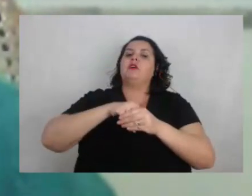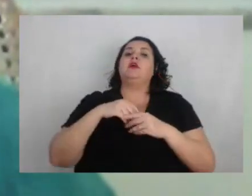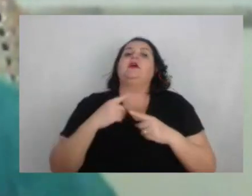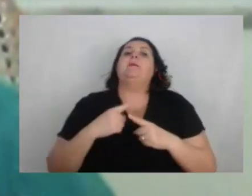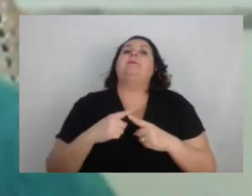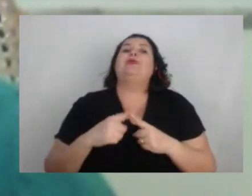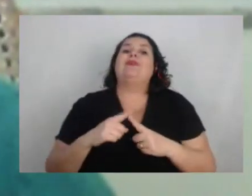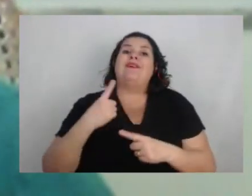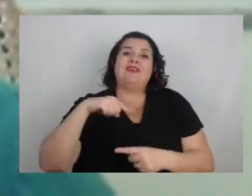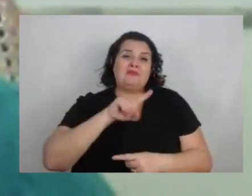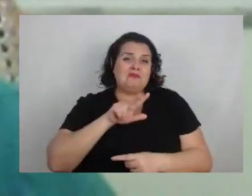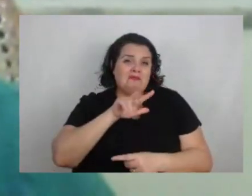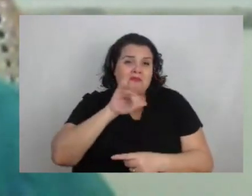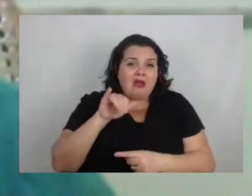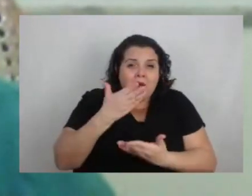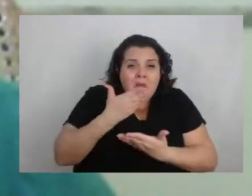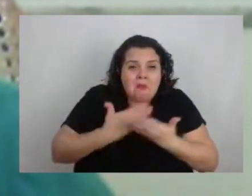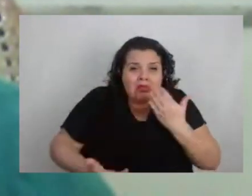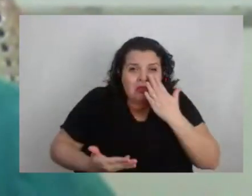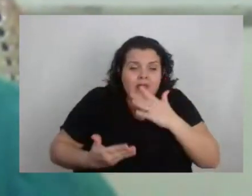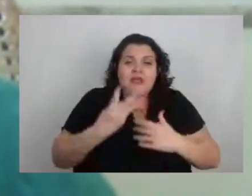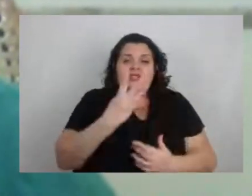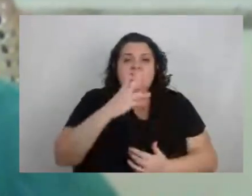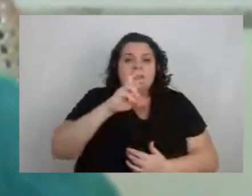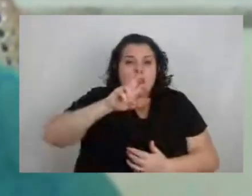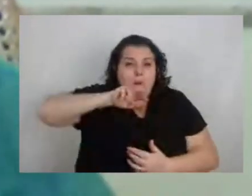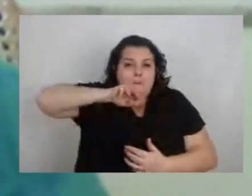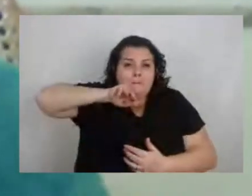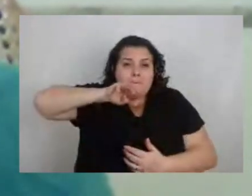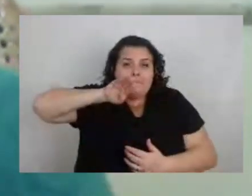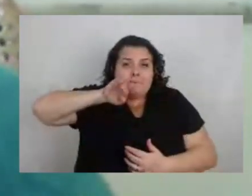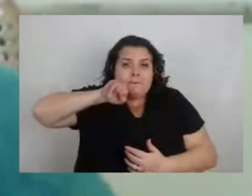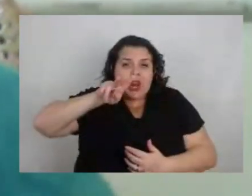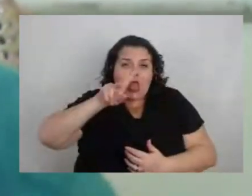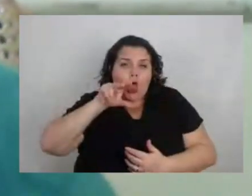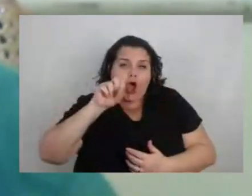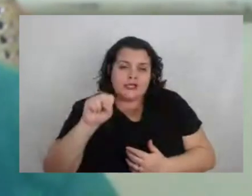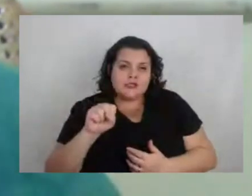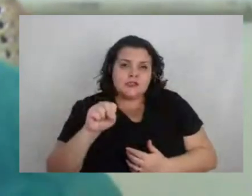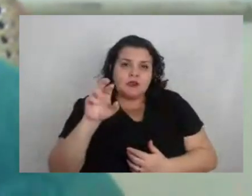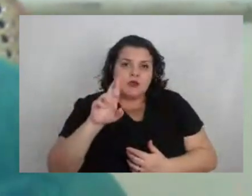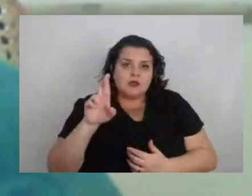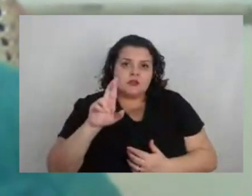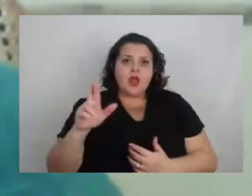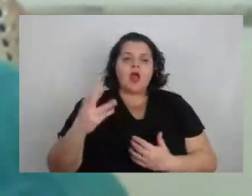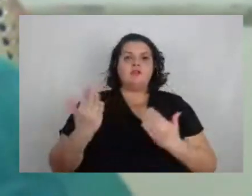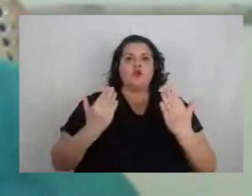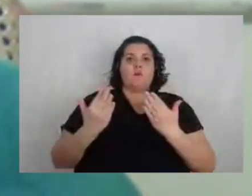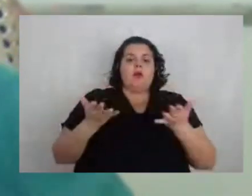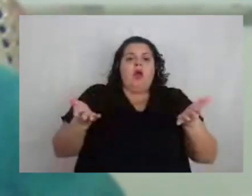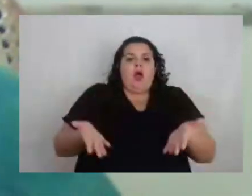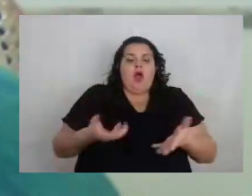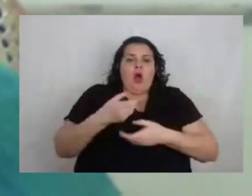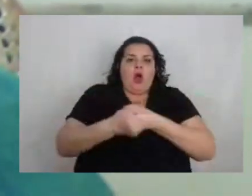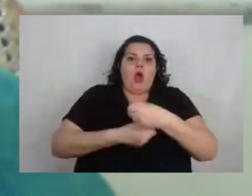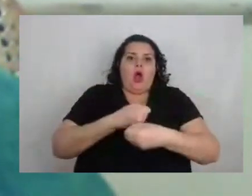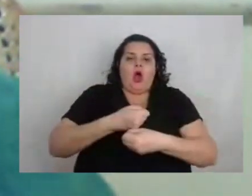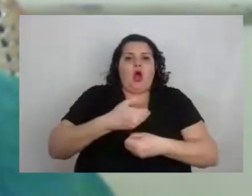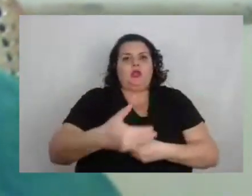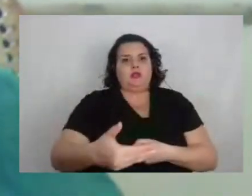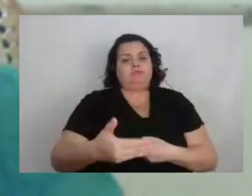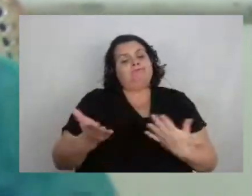de 35 bilhões de reais em comparação com o orçamento atual. Concluindo, o